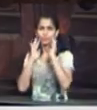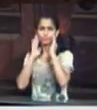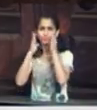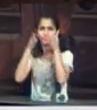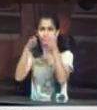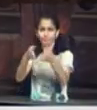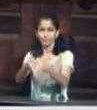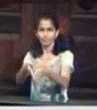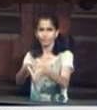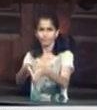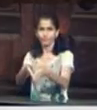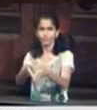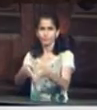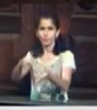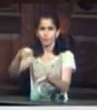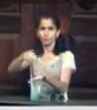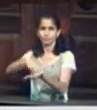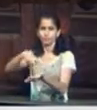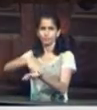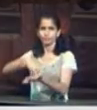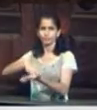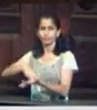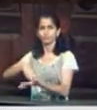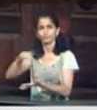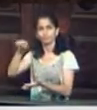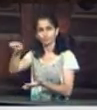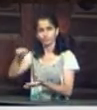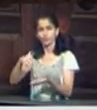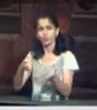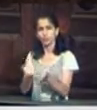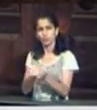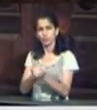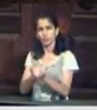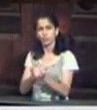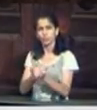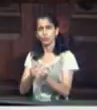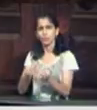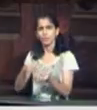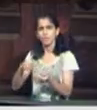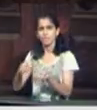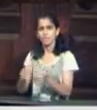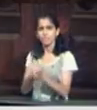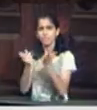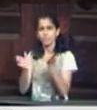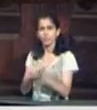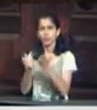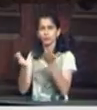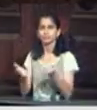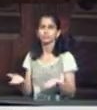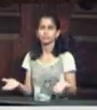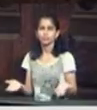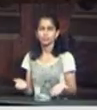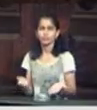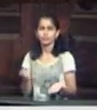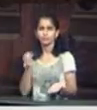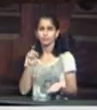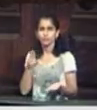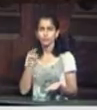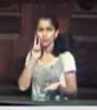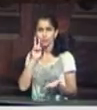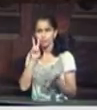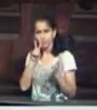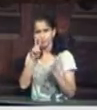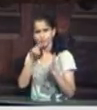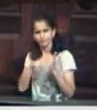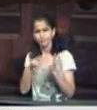objetivo de penalizar a população mais pobre. É somente dessa maneira que a gente pode interpretar,